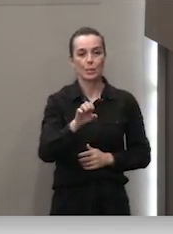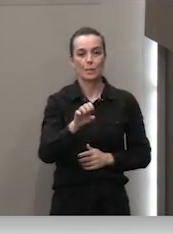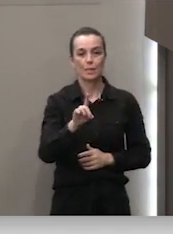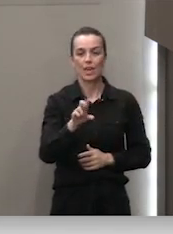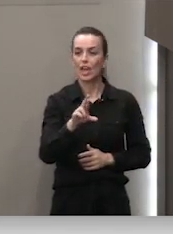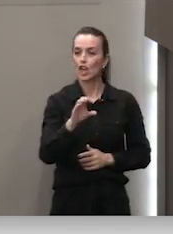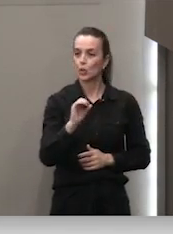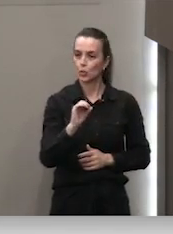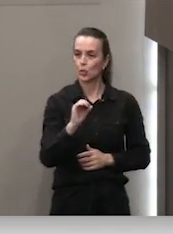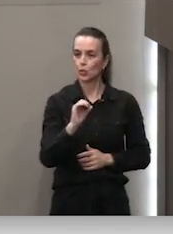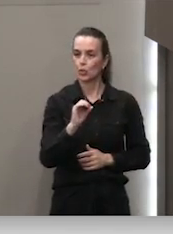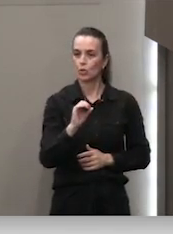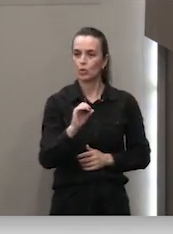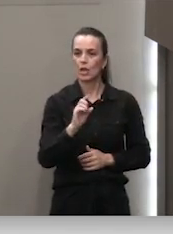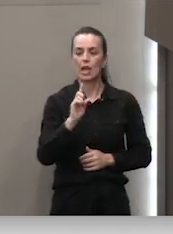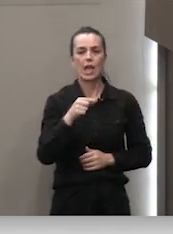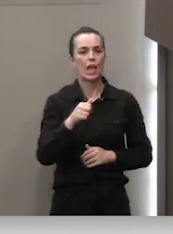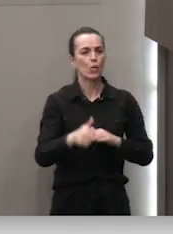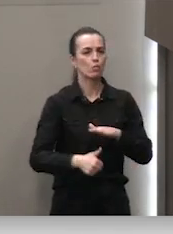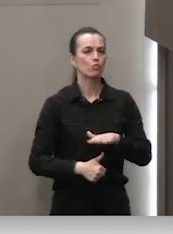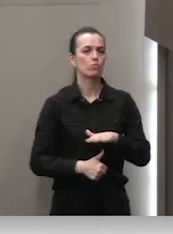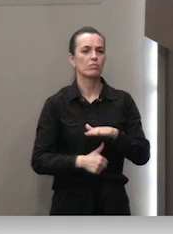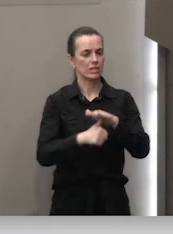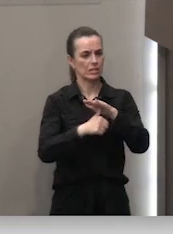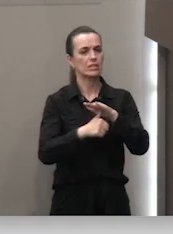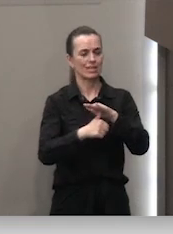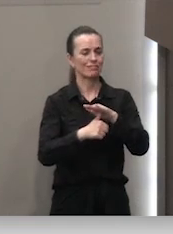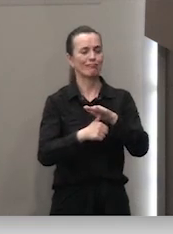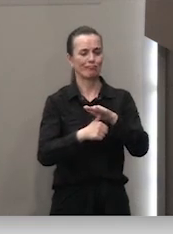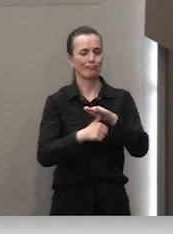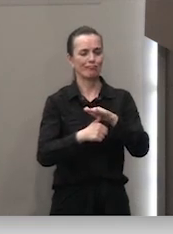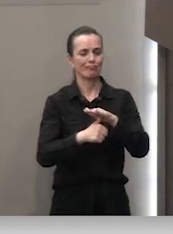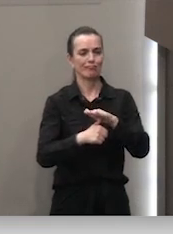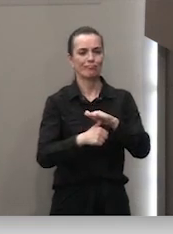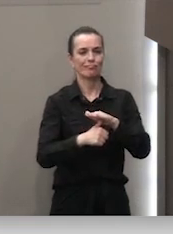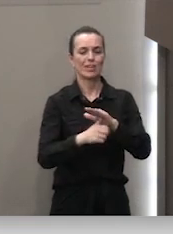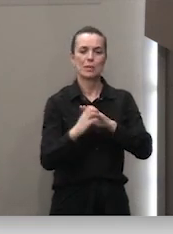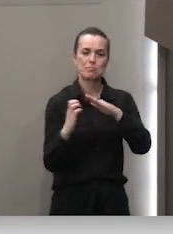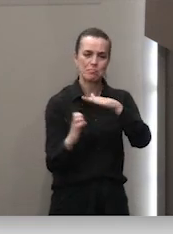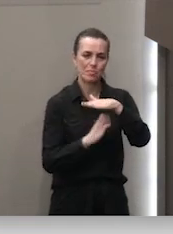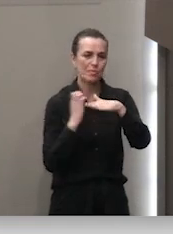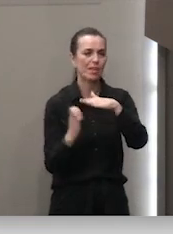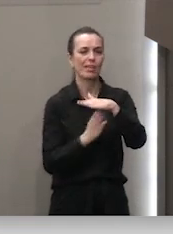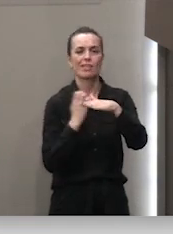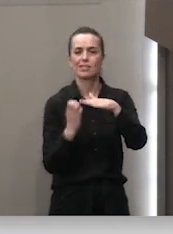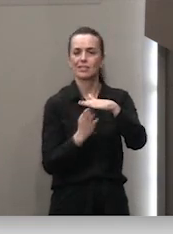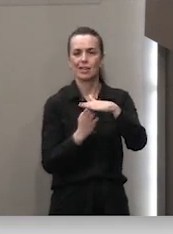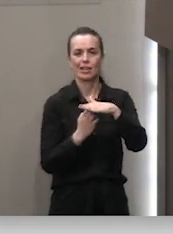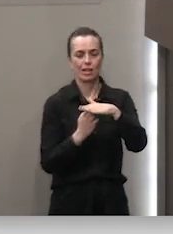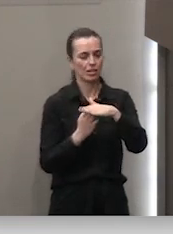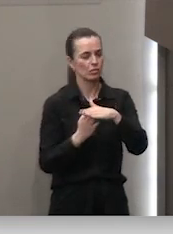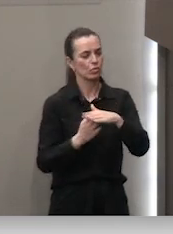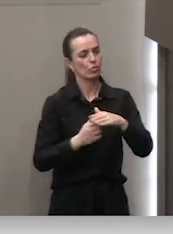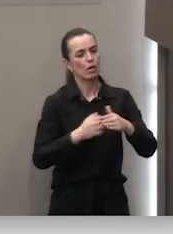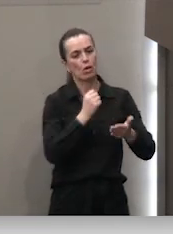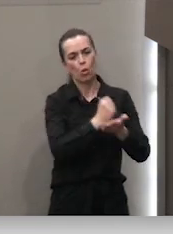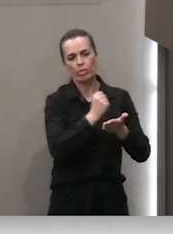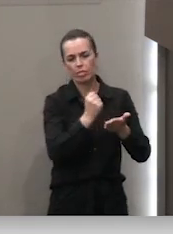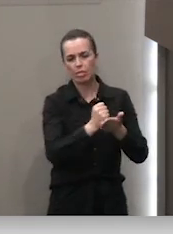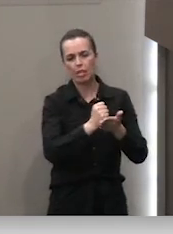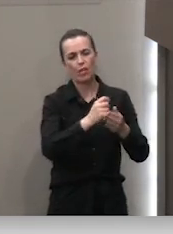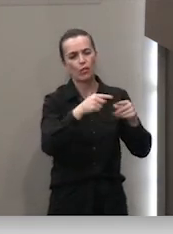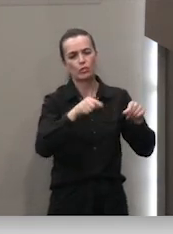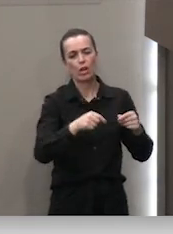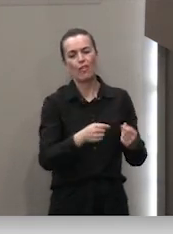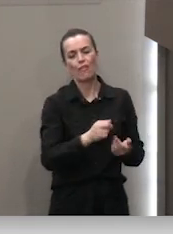transformando, Tiaquinho, não só numa liderança empresarial que já era destacada, maior empregador do Rio Grande do Sul, mas está